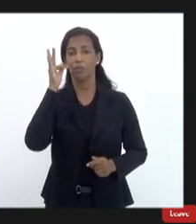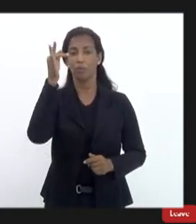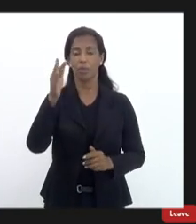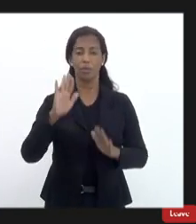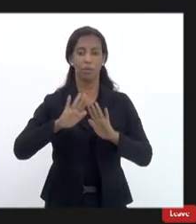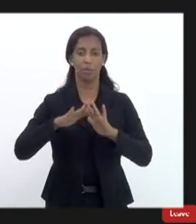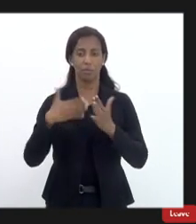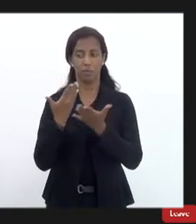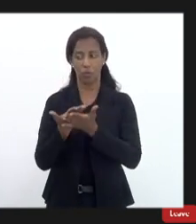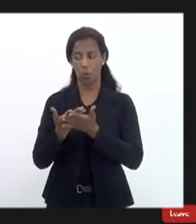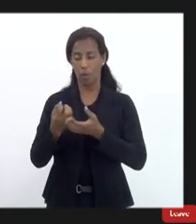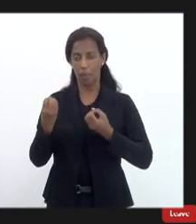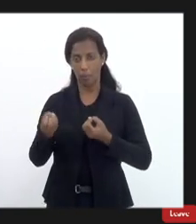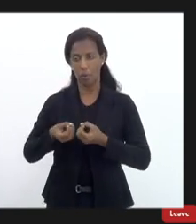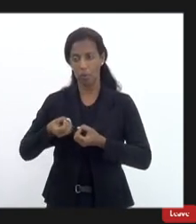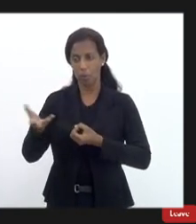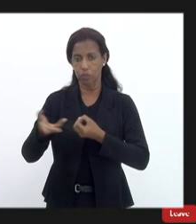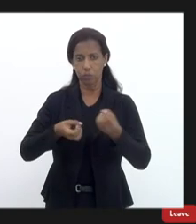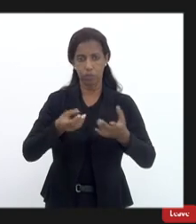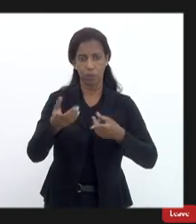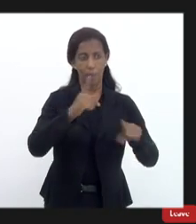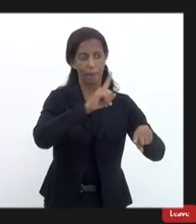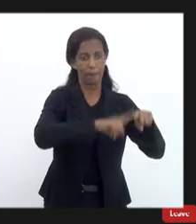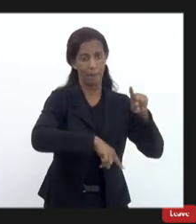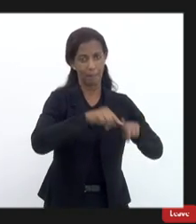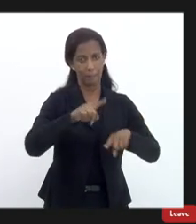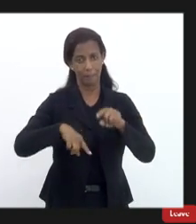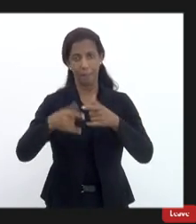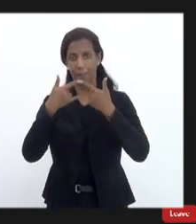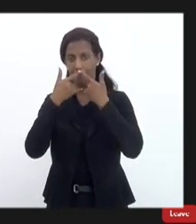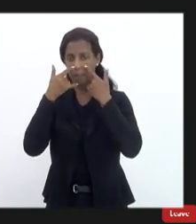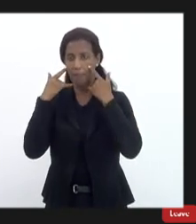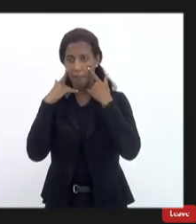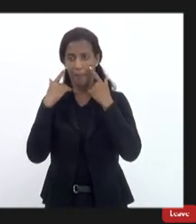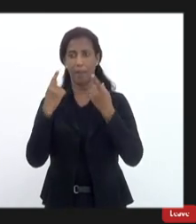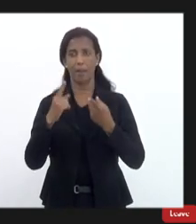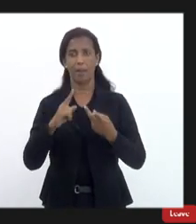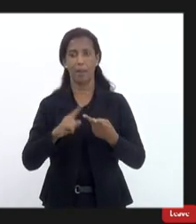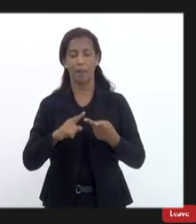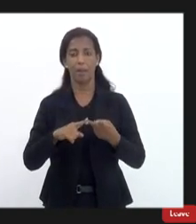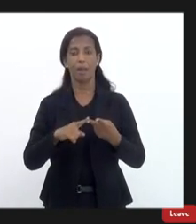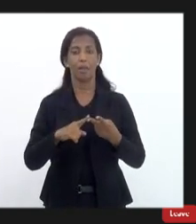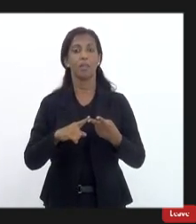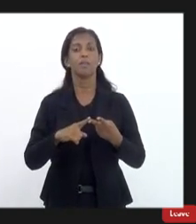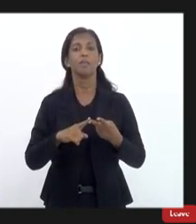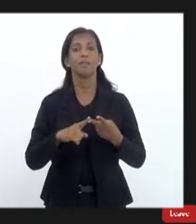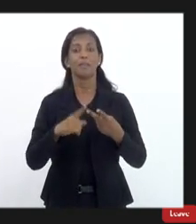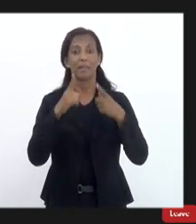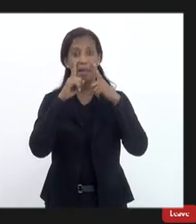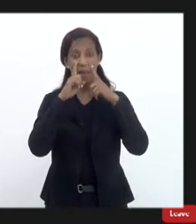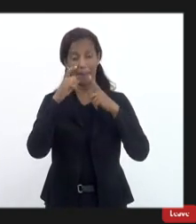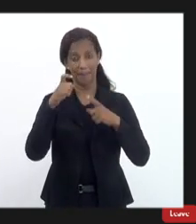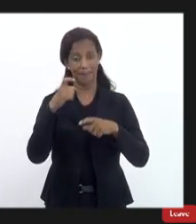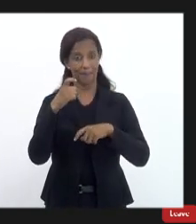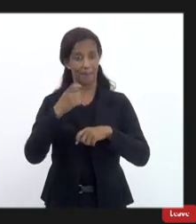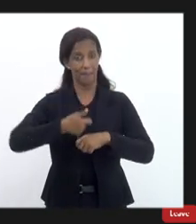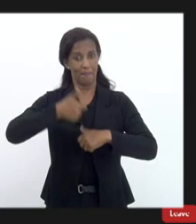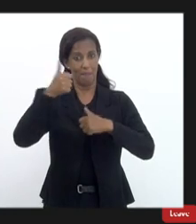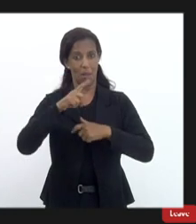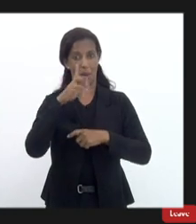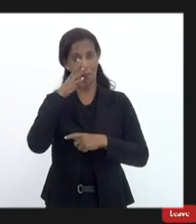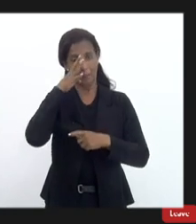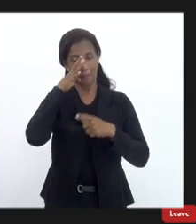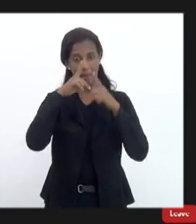escolas possam distribuir esses equipamentos para os estudantes, como máscaras PFF2, que são as mais adequadas, né, cientificamente